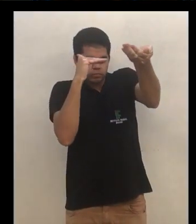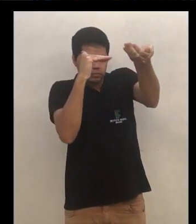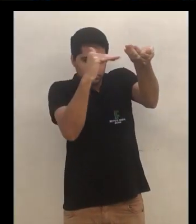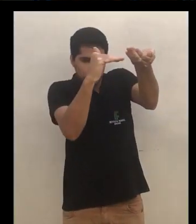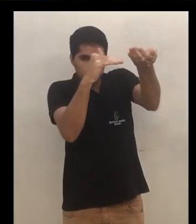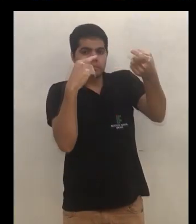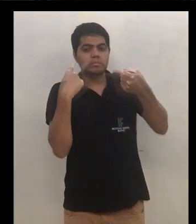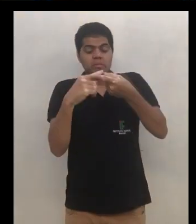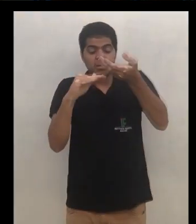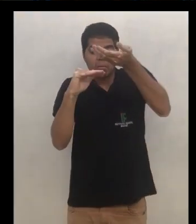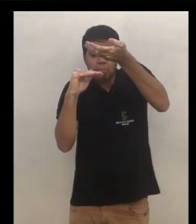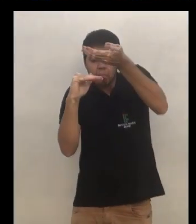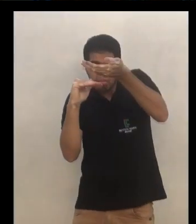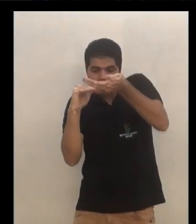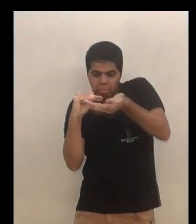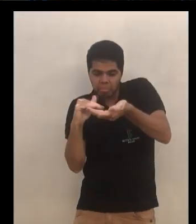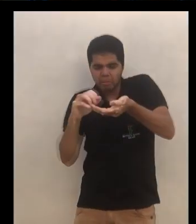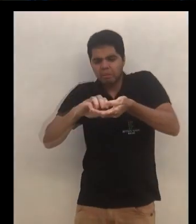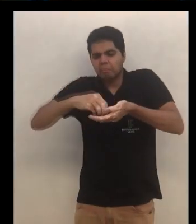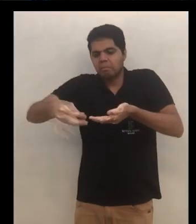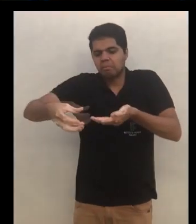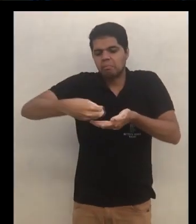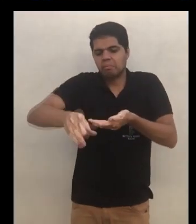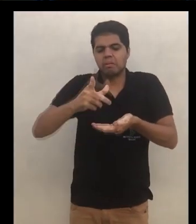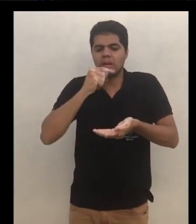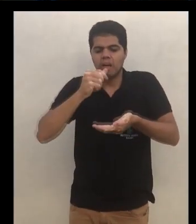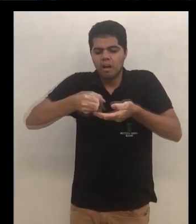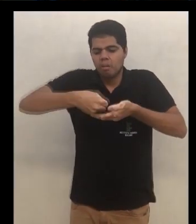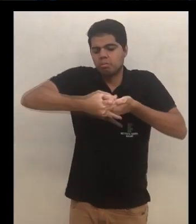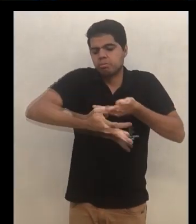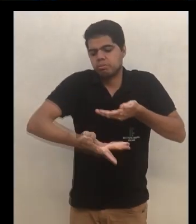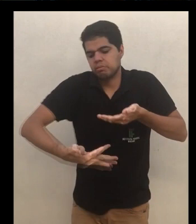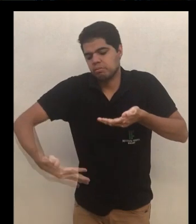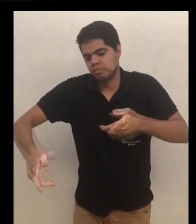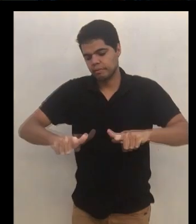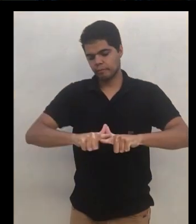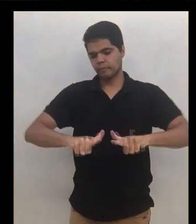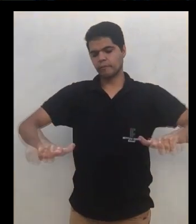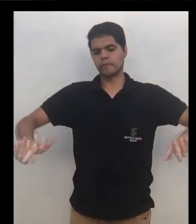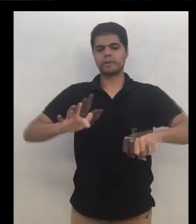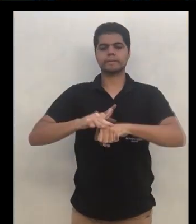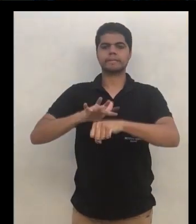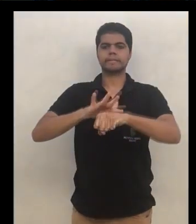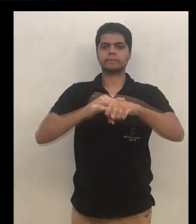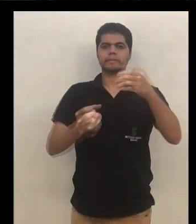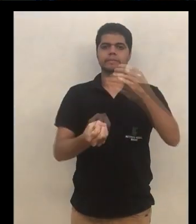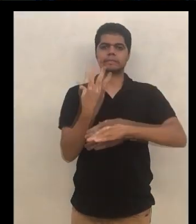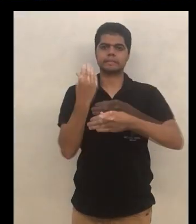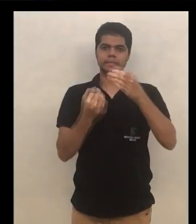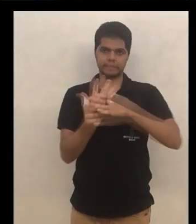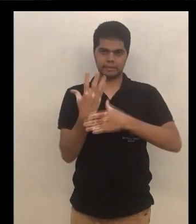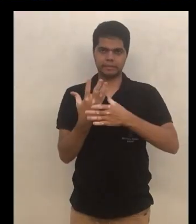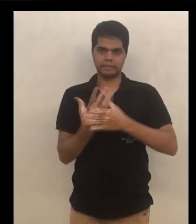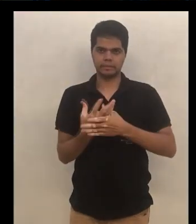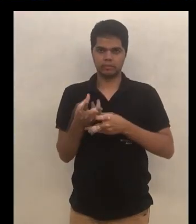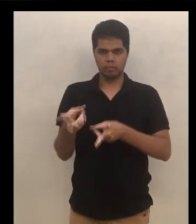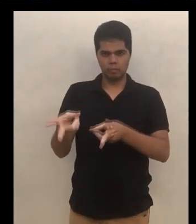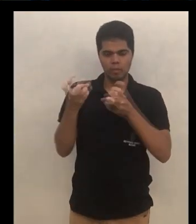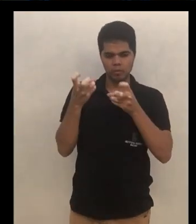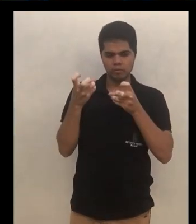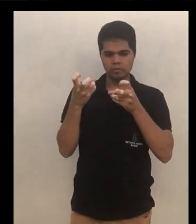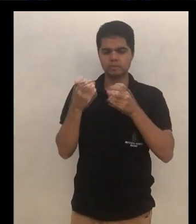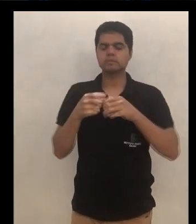muita água na cama, certo? O que pode causar doença. E o comedor, a altura na linha do dorso, tá? O animal tem